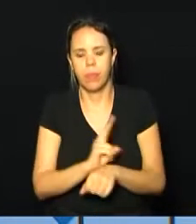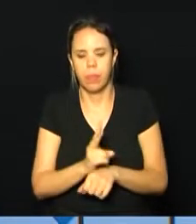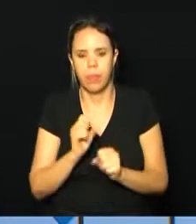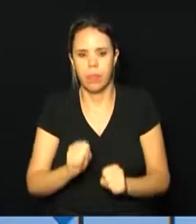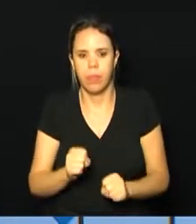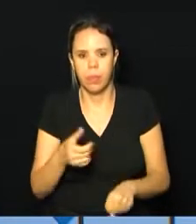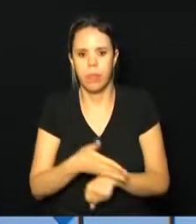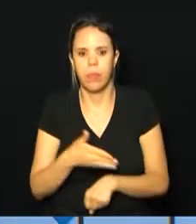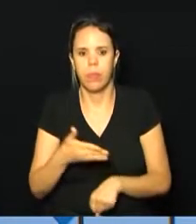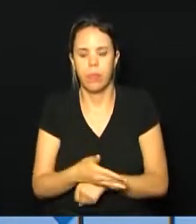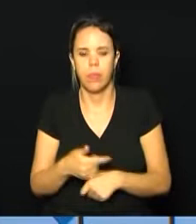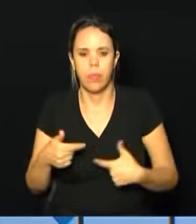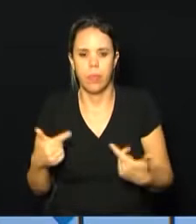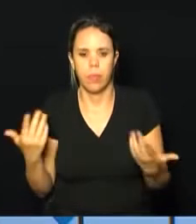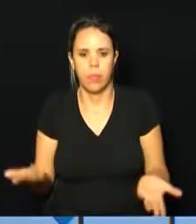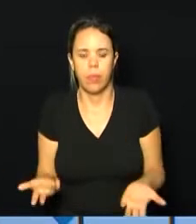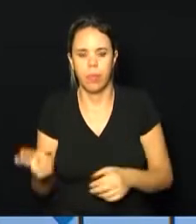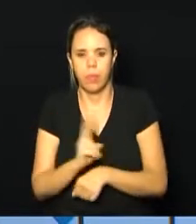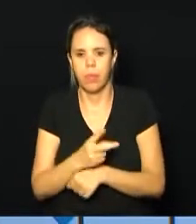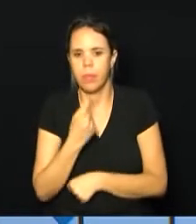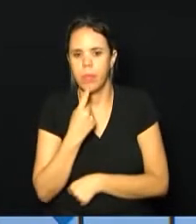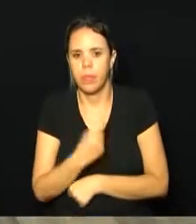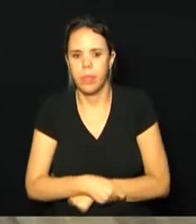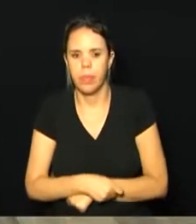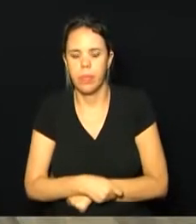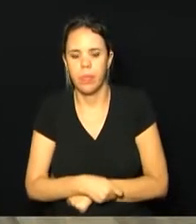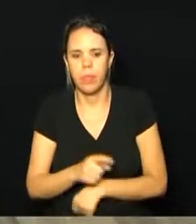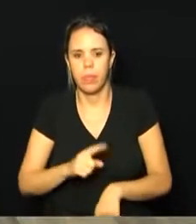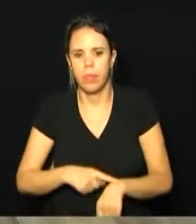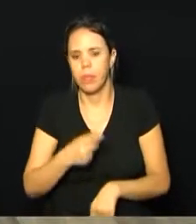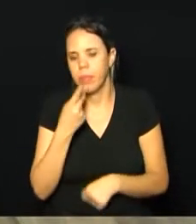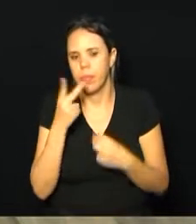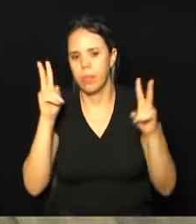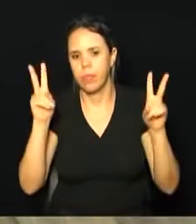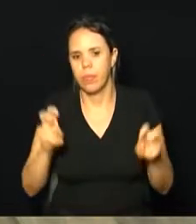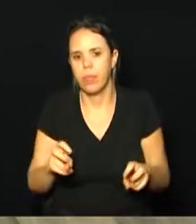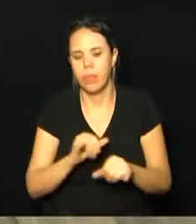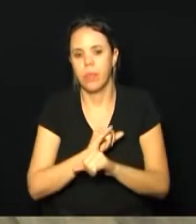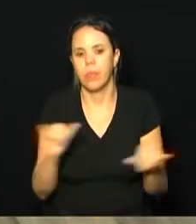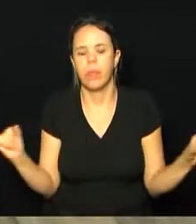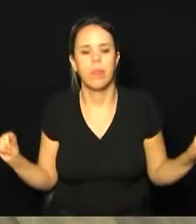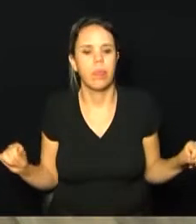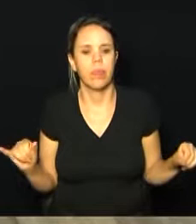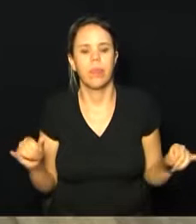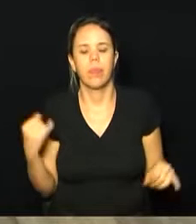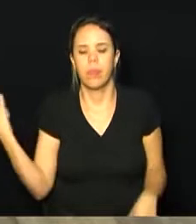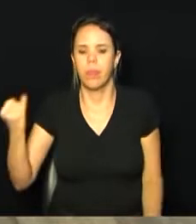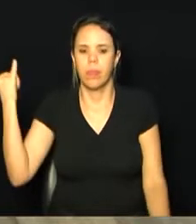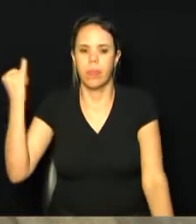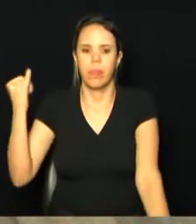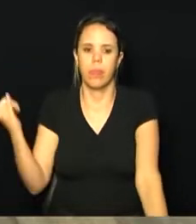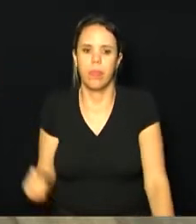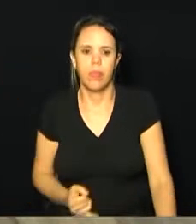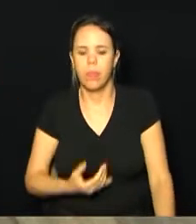pode participar dessa ação que é o Monitora Campinas. Hora de nós falarmos sobre uma campanha